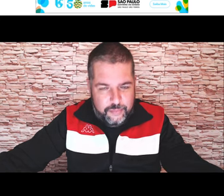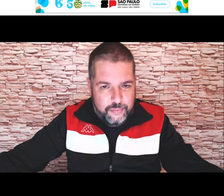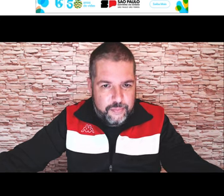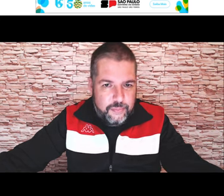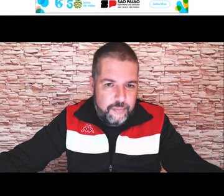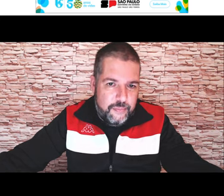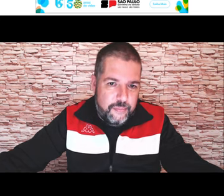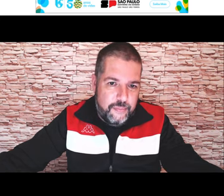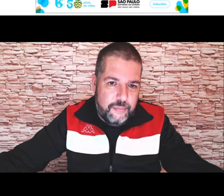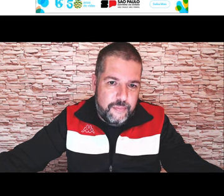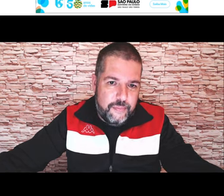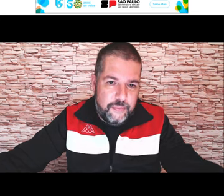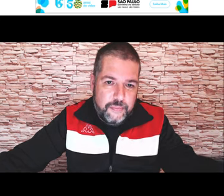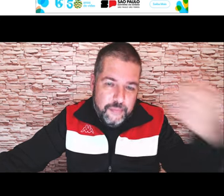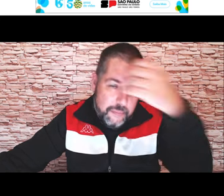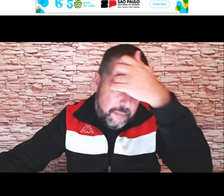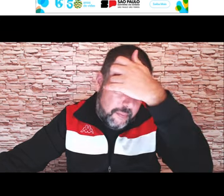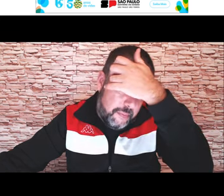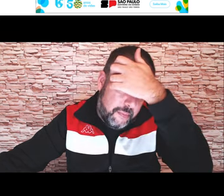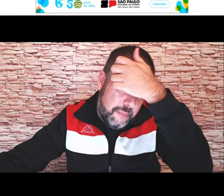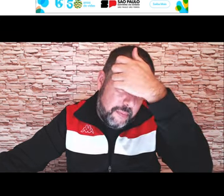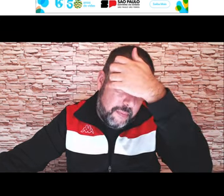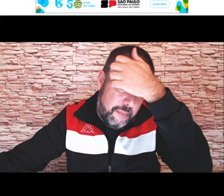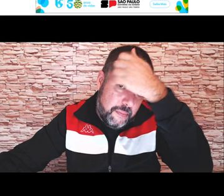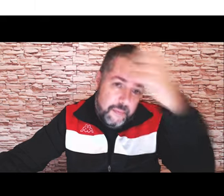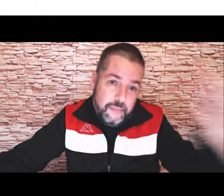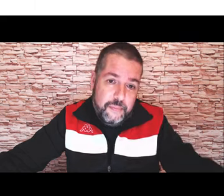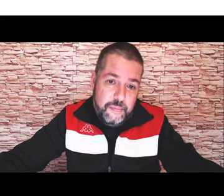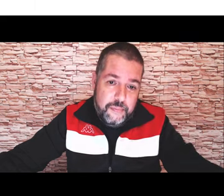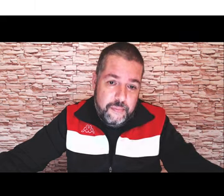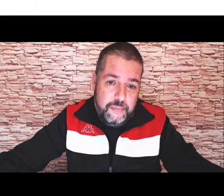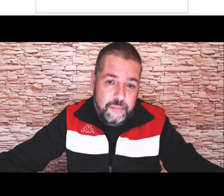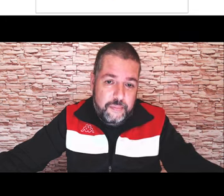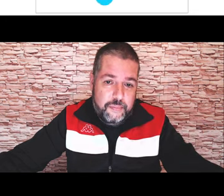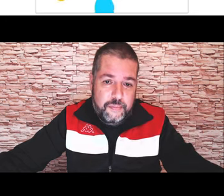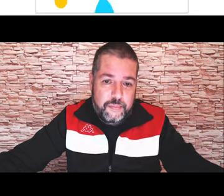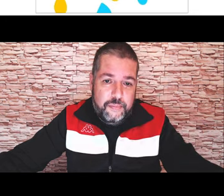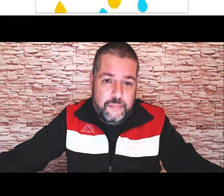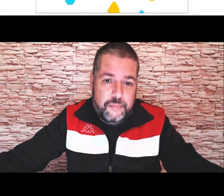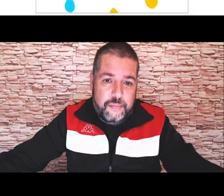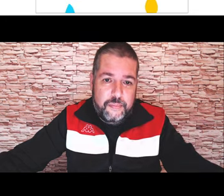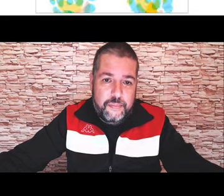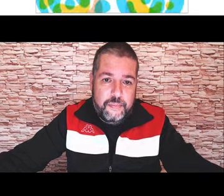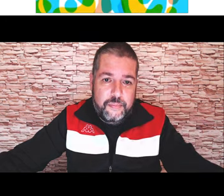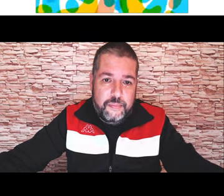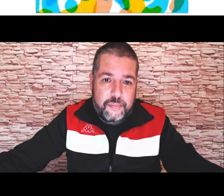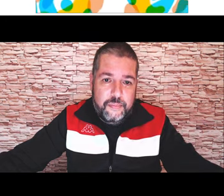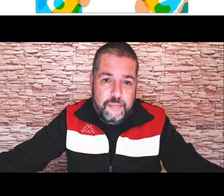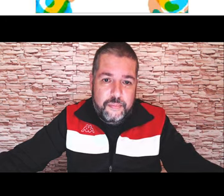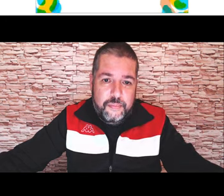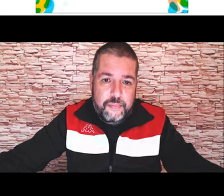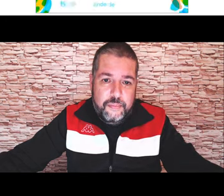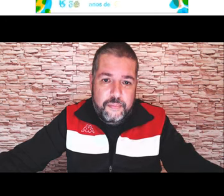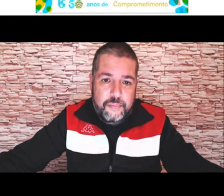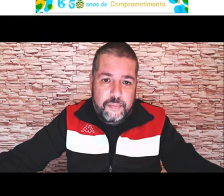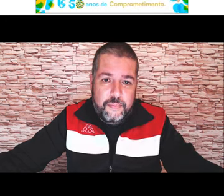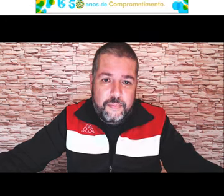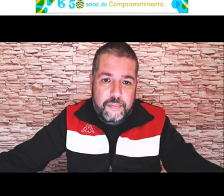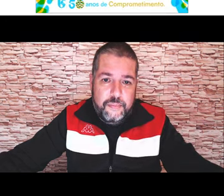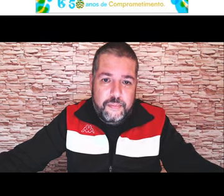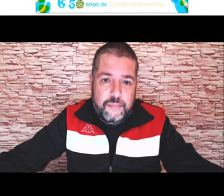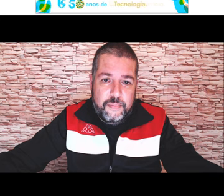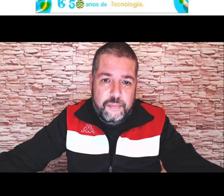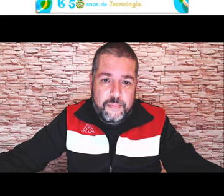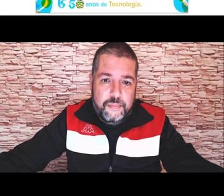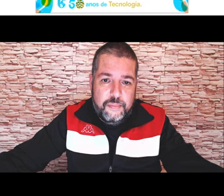Meu filho pode fazer filosofia? Meu filho pode fazer filosofia? Lógico que pode. Papai, eu quero fazer filosofia. Filhão, você já está trabalhando? Vai